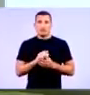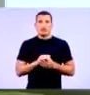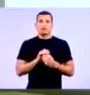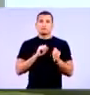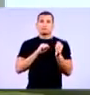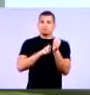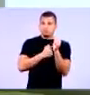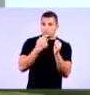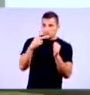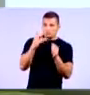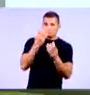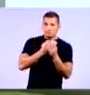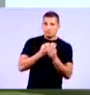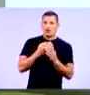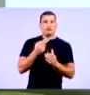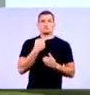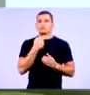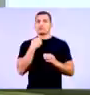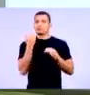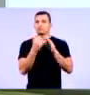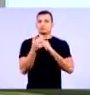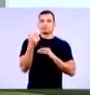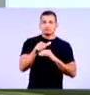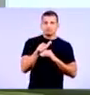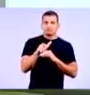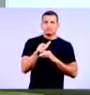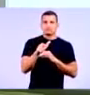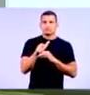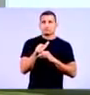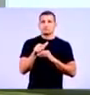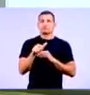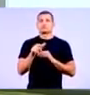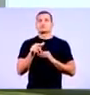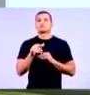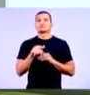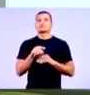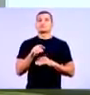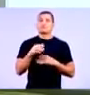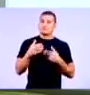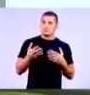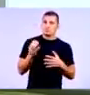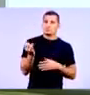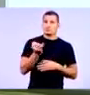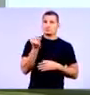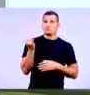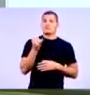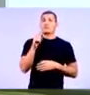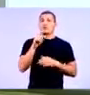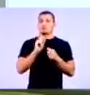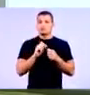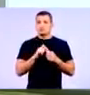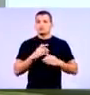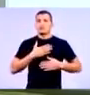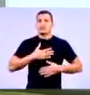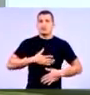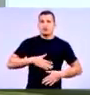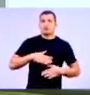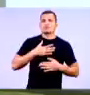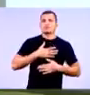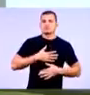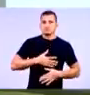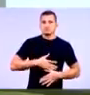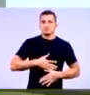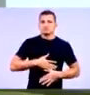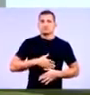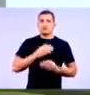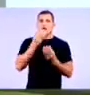poder enviar novamente, tá? Então, é importante, por isso que você faça com muita cautela o arquivo